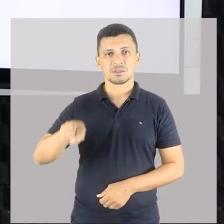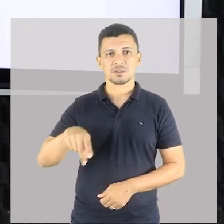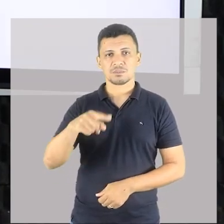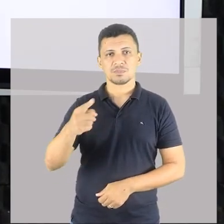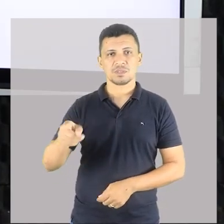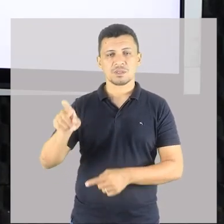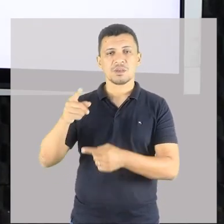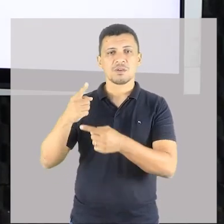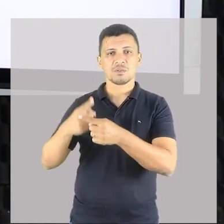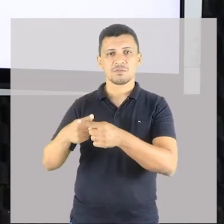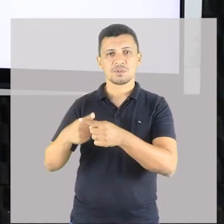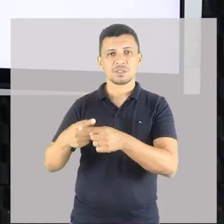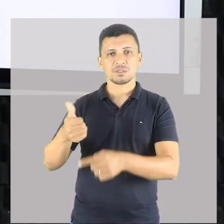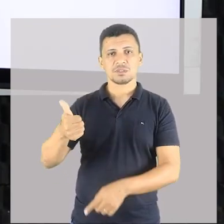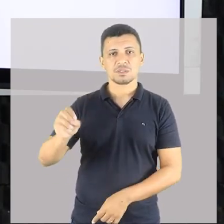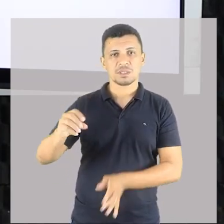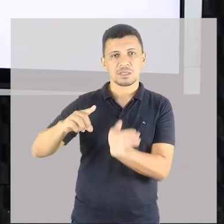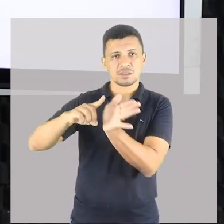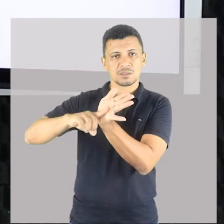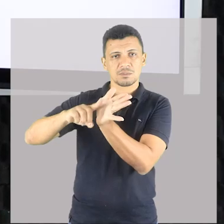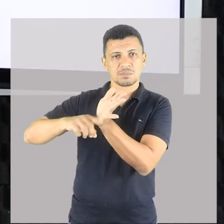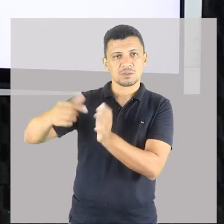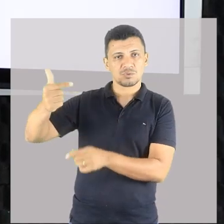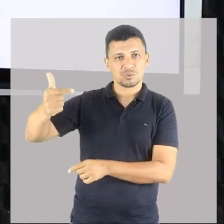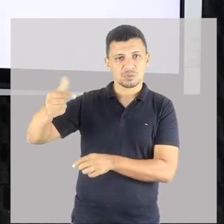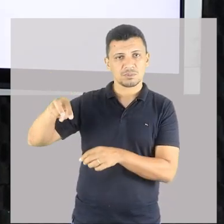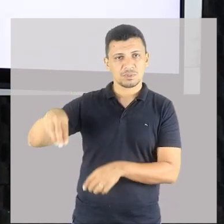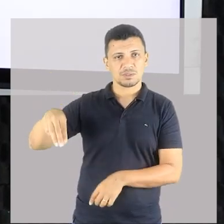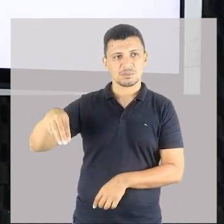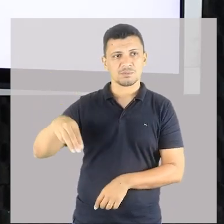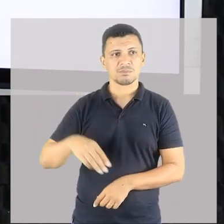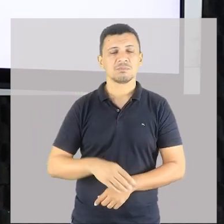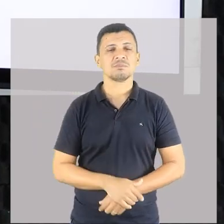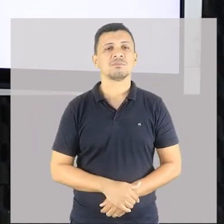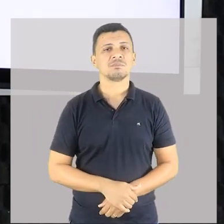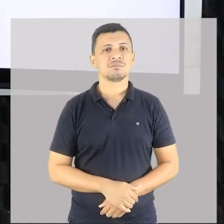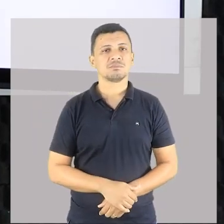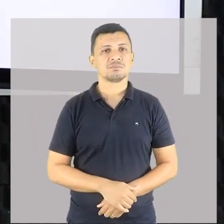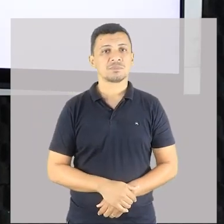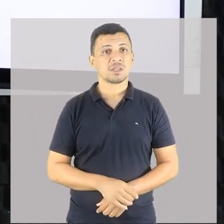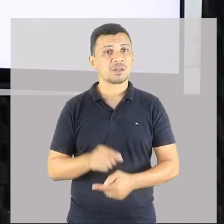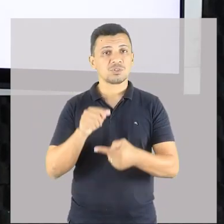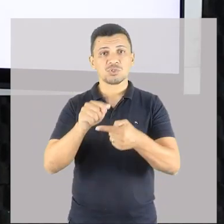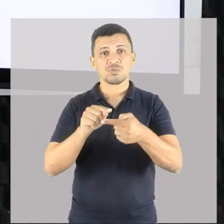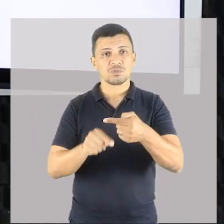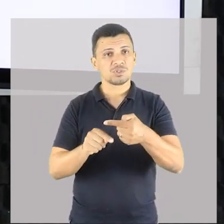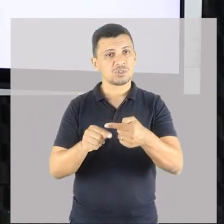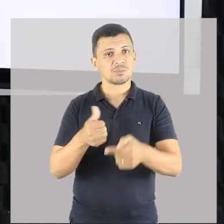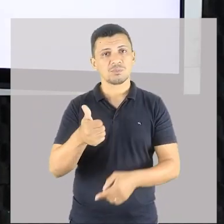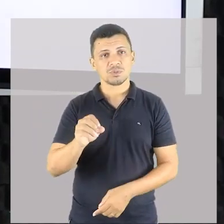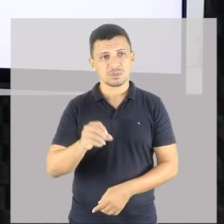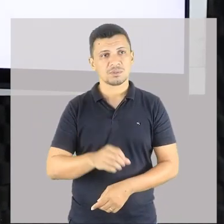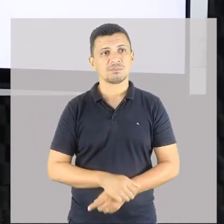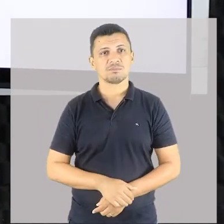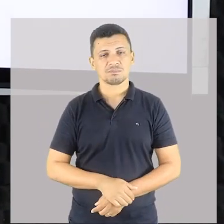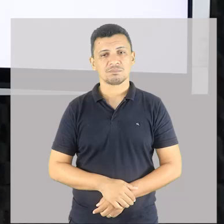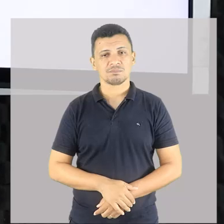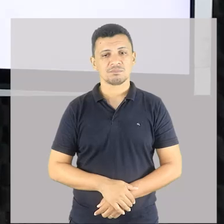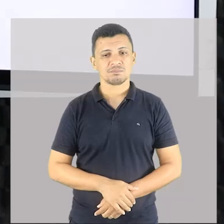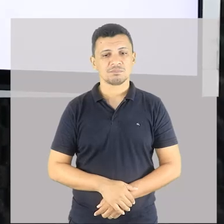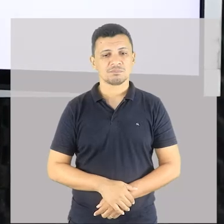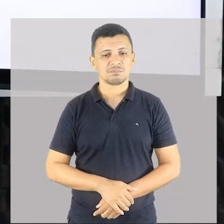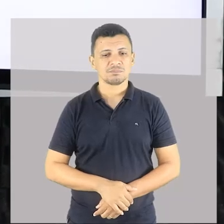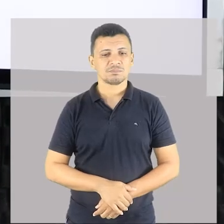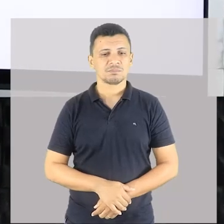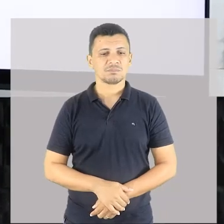vezes 10 elevado a menos 2 metros, tá? É só dividir por 100, que vai dar 3π vezes 10 elevado